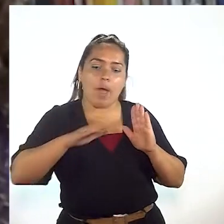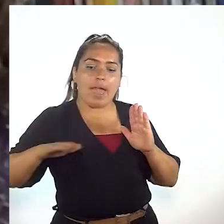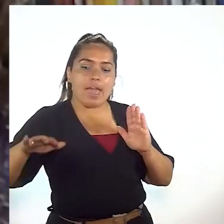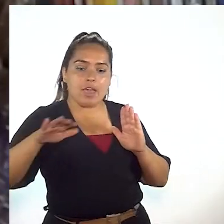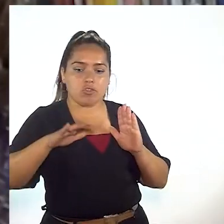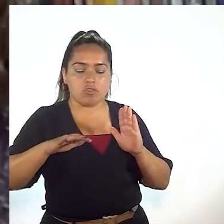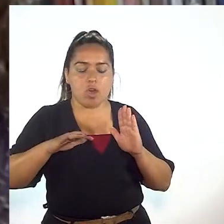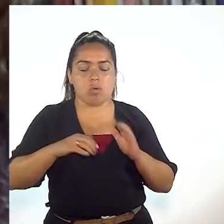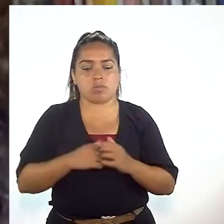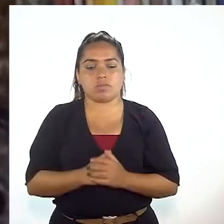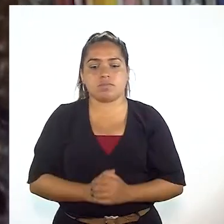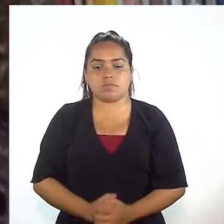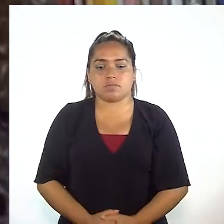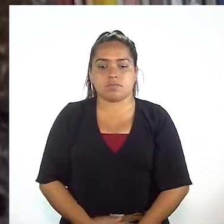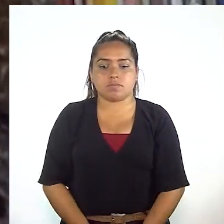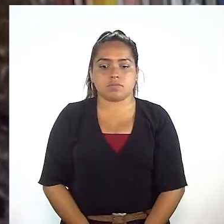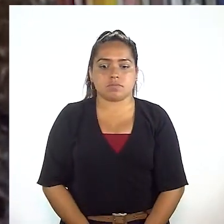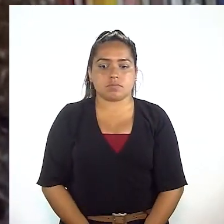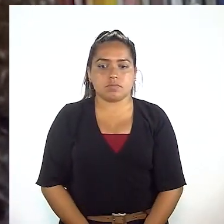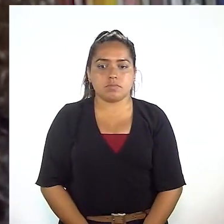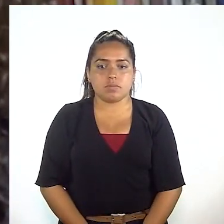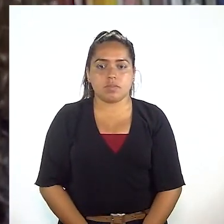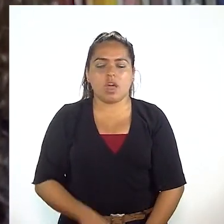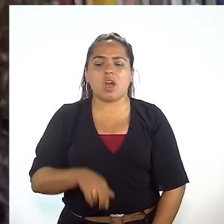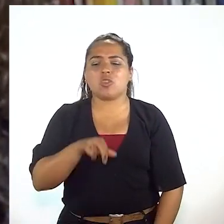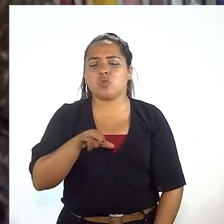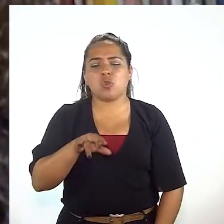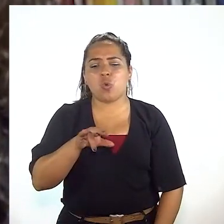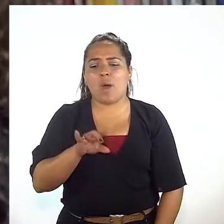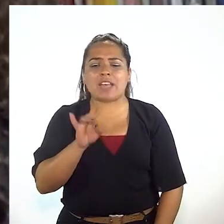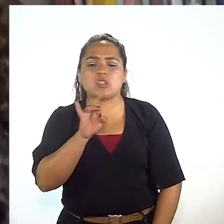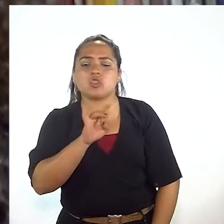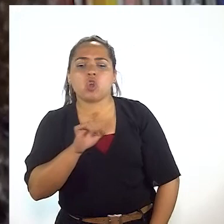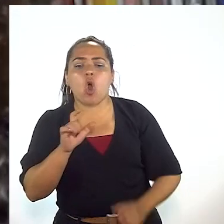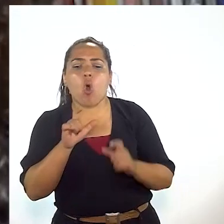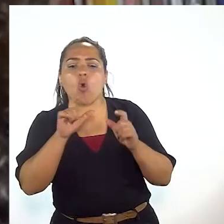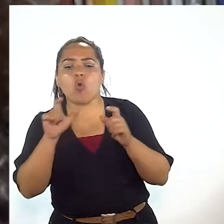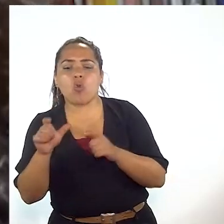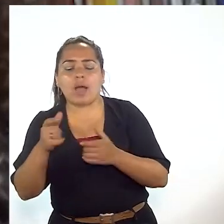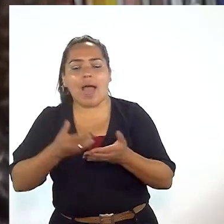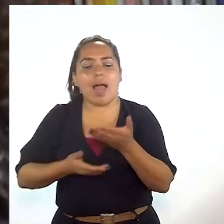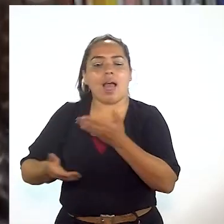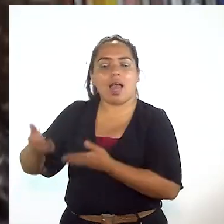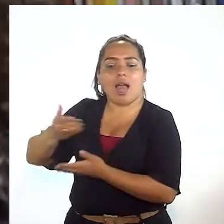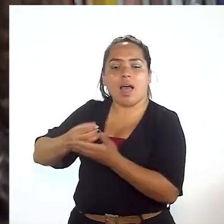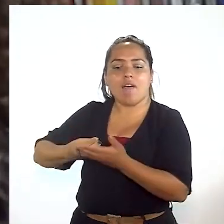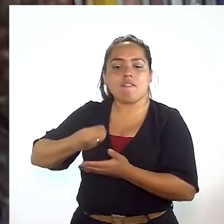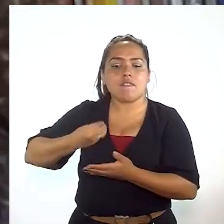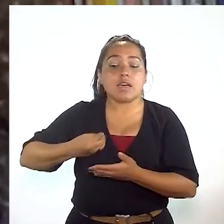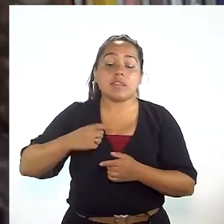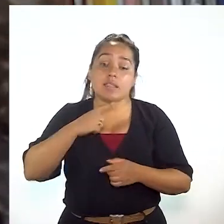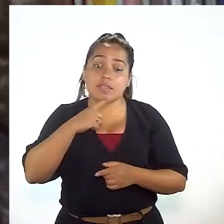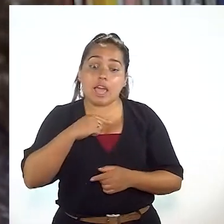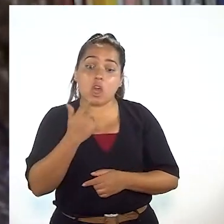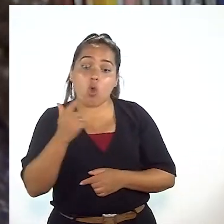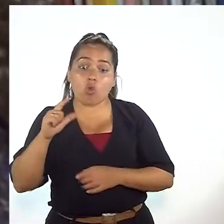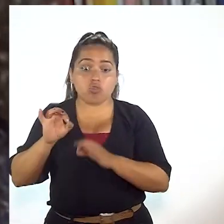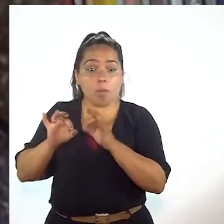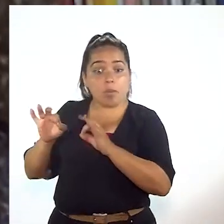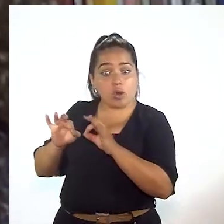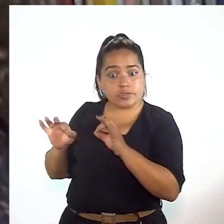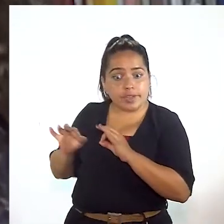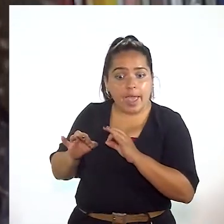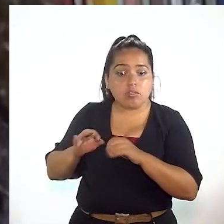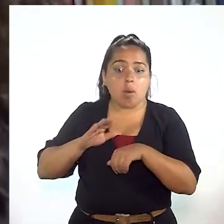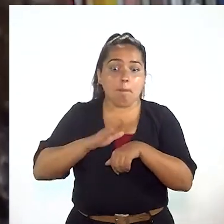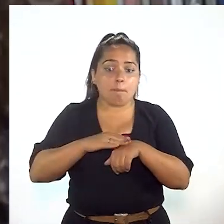aqui para a nossa região. E o Moinho, ele não quer ser apenas nesse lugar da convivência, não. A gente